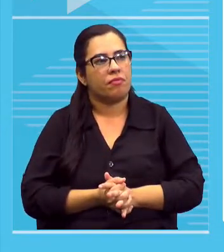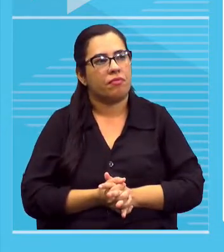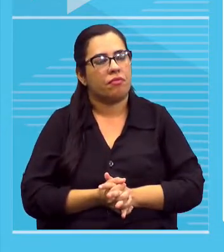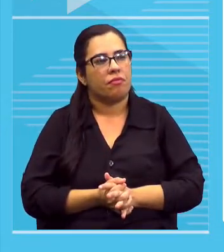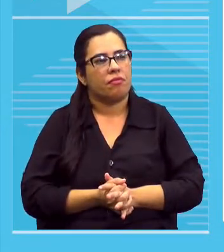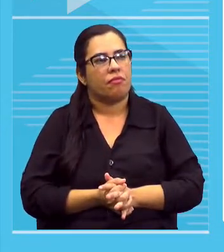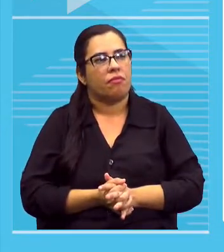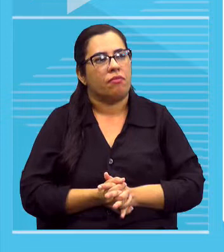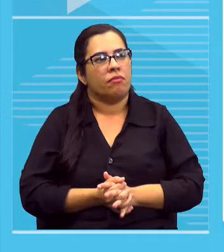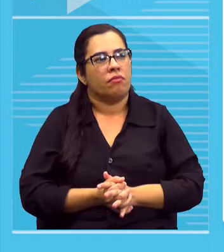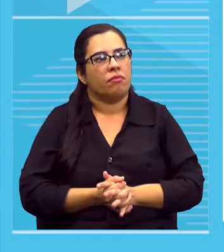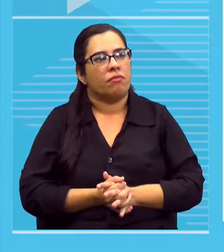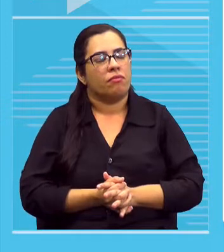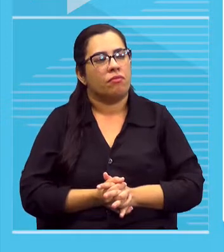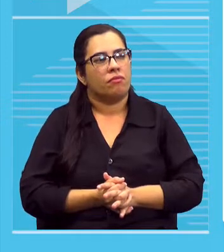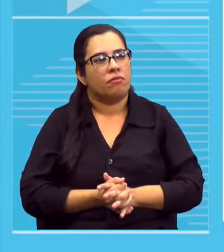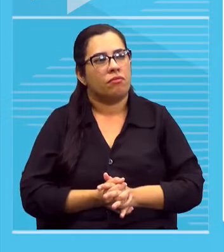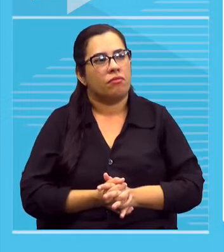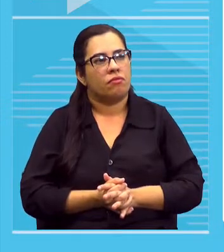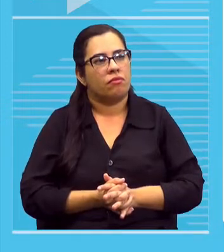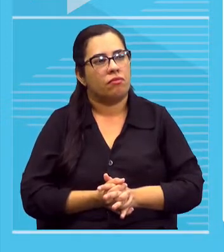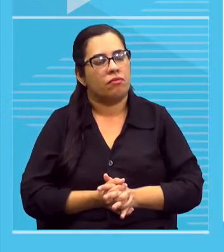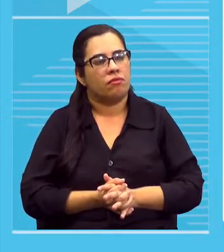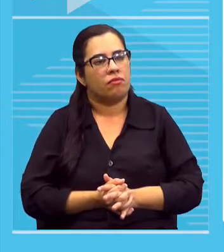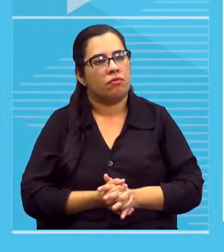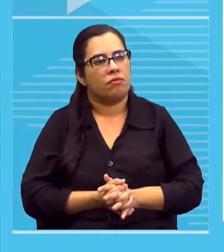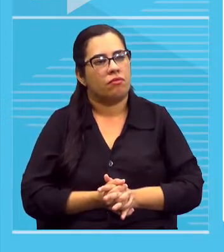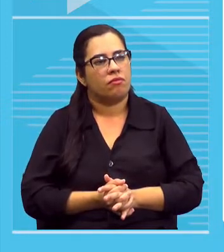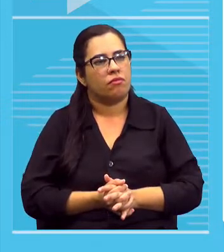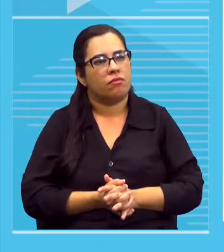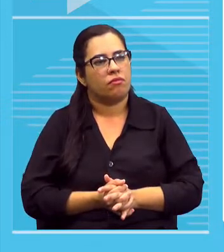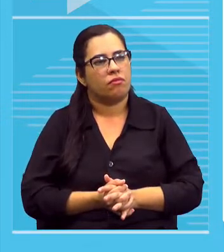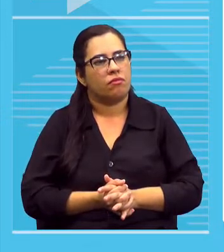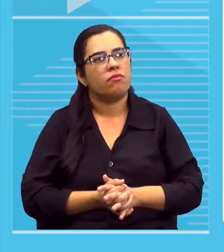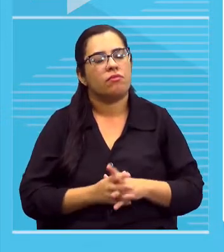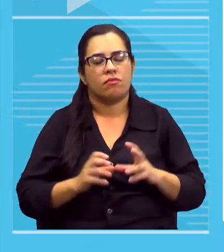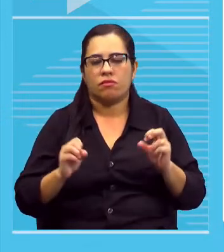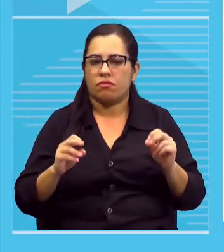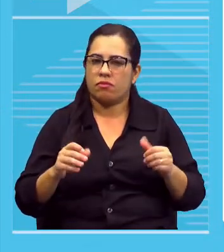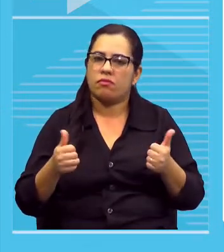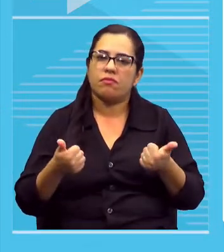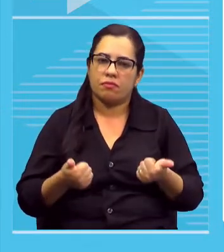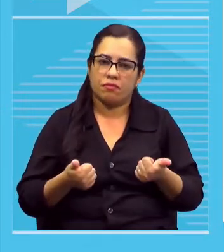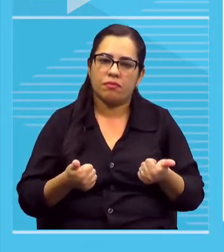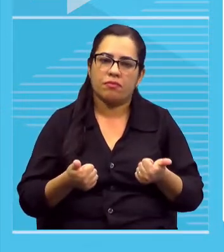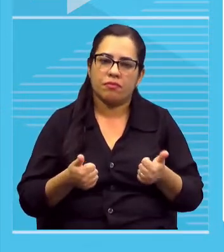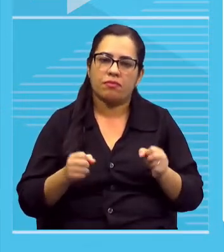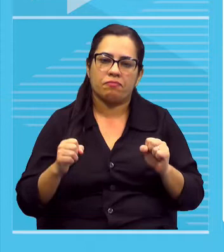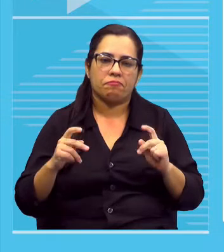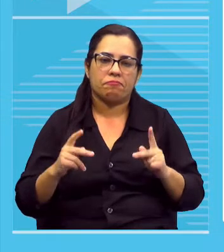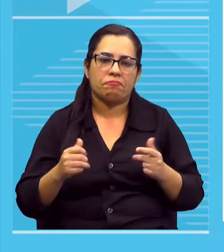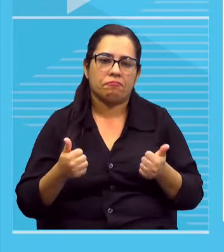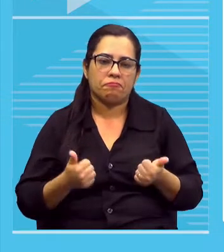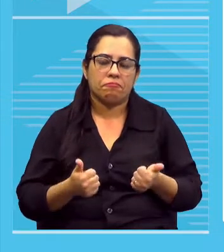sobre 4 3 pi sobre 4 tá tudo bem beleza ok